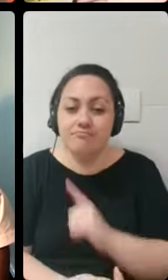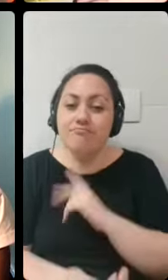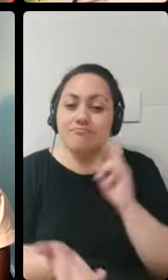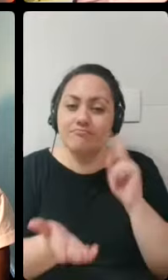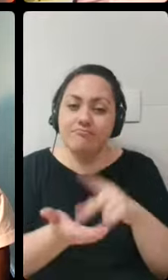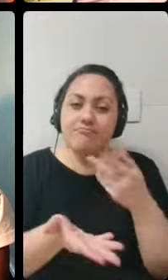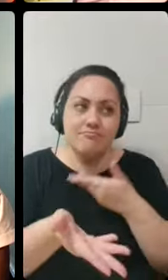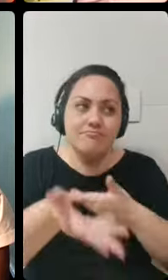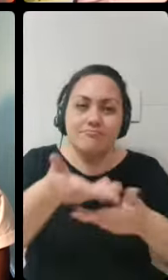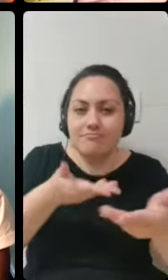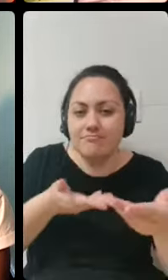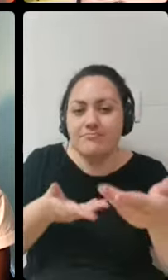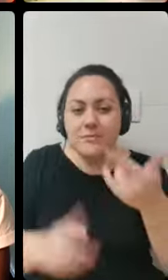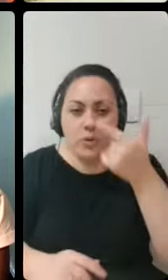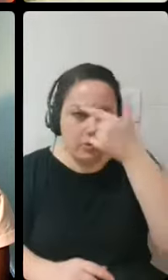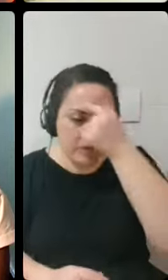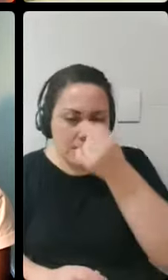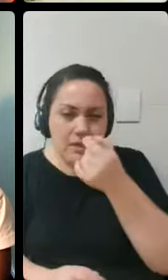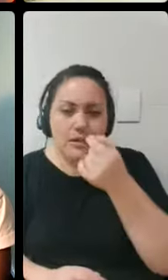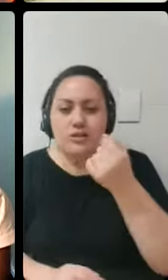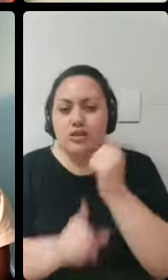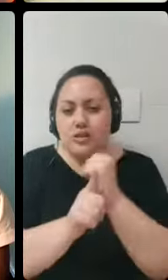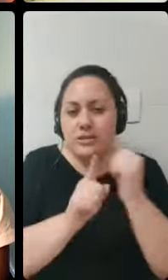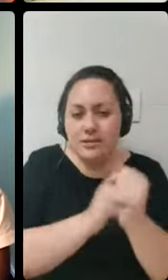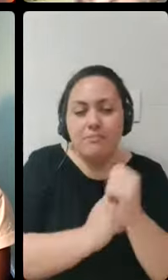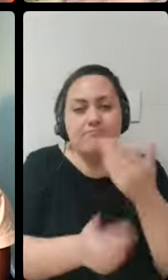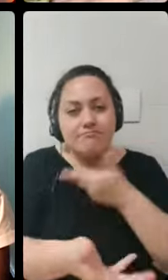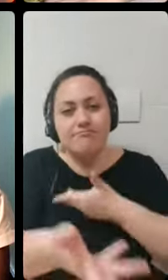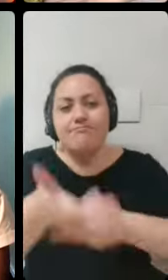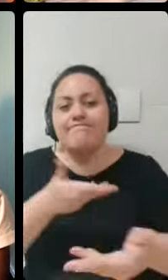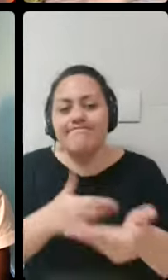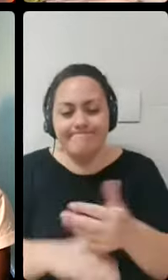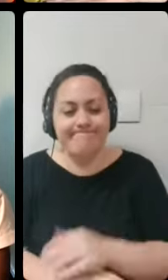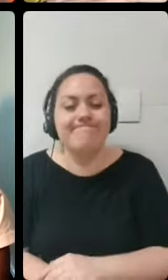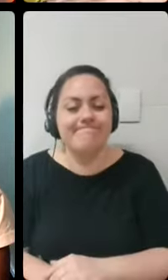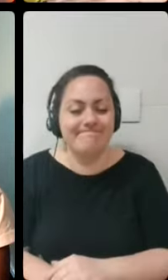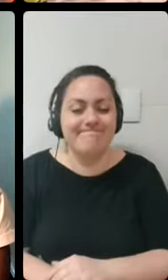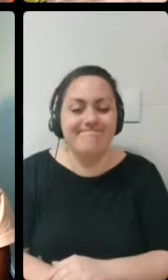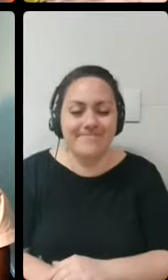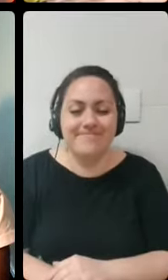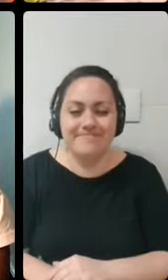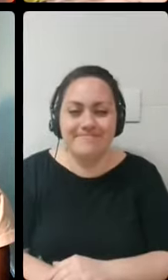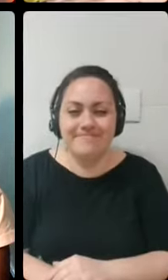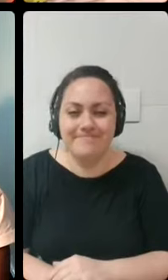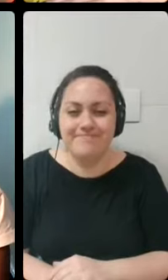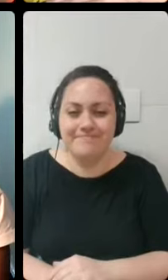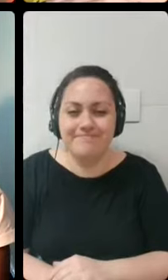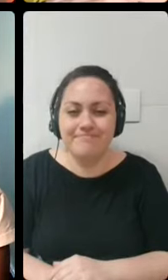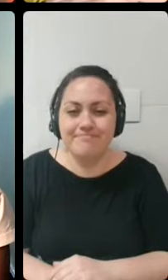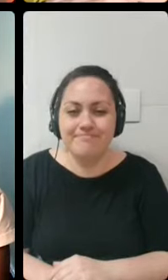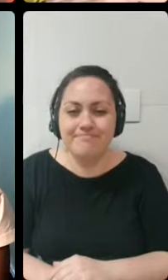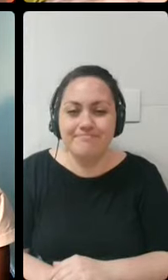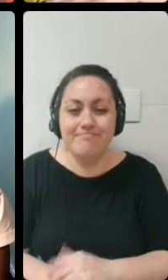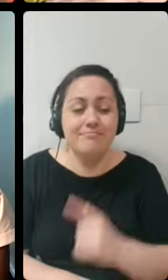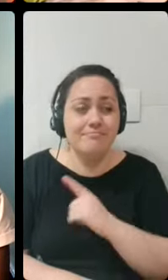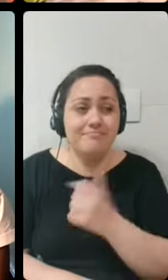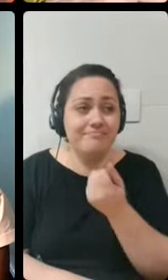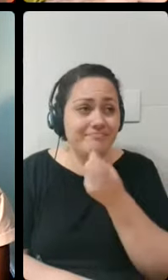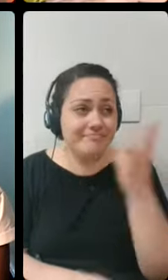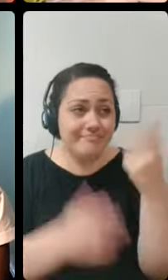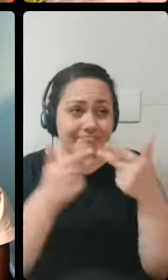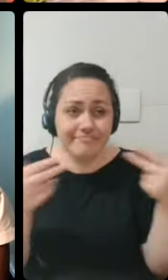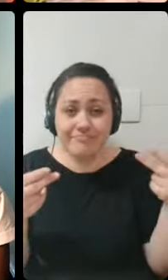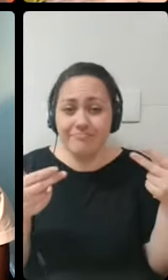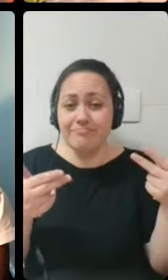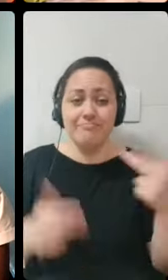universidade e sociedade. E é muito, muito louco. É. Tem muita coisa que foge do nosso controle também, né?